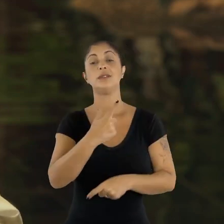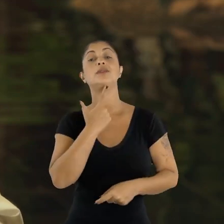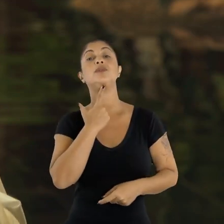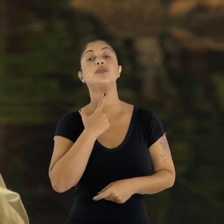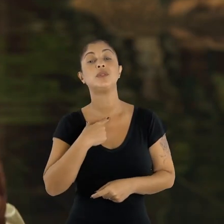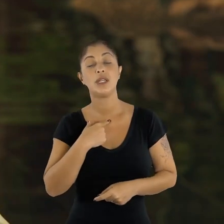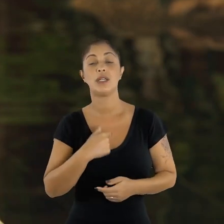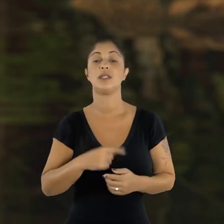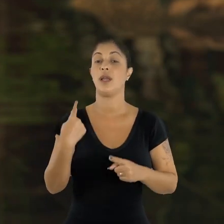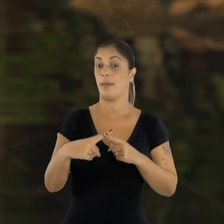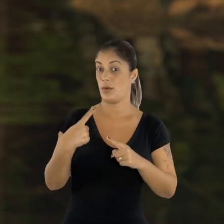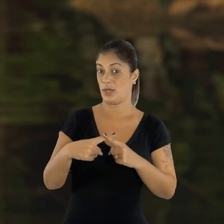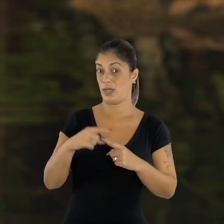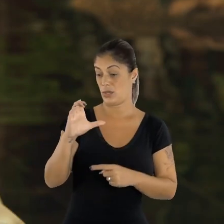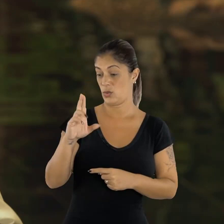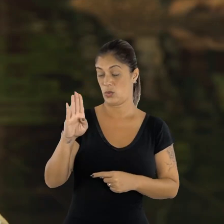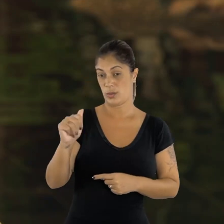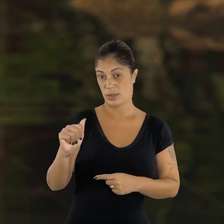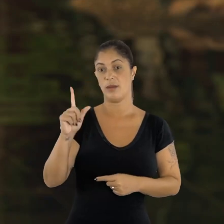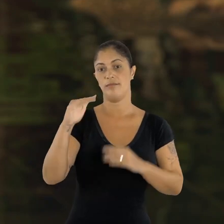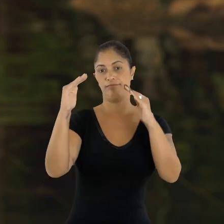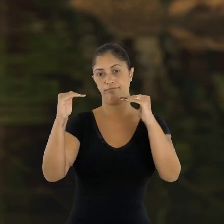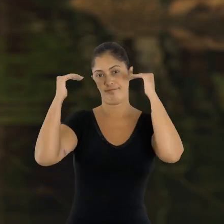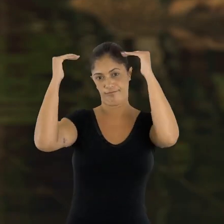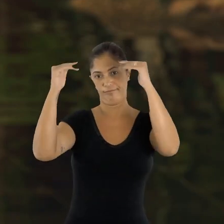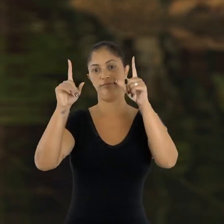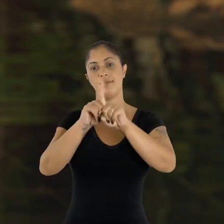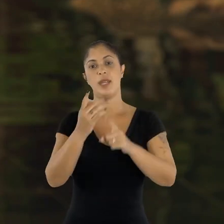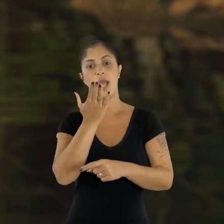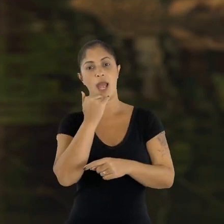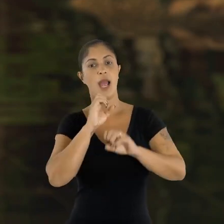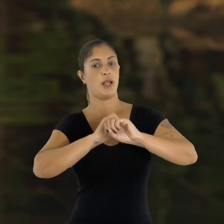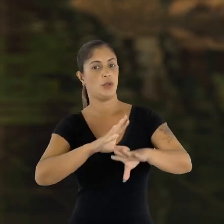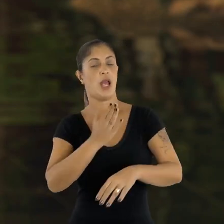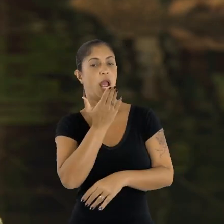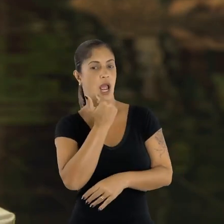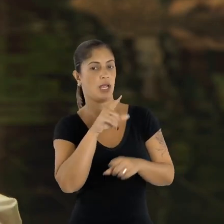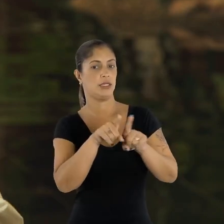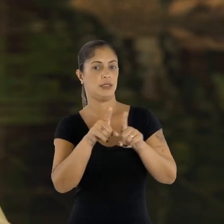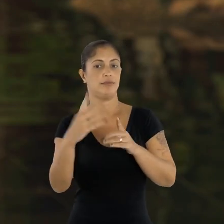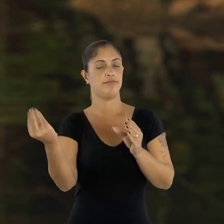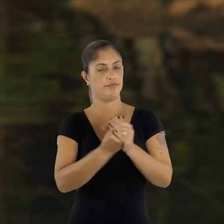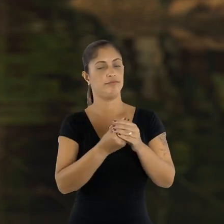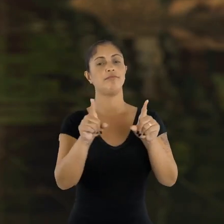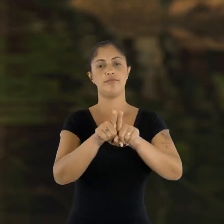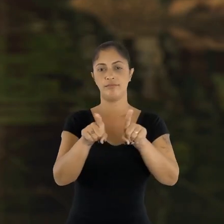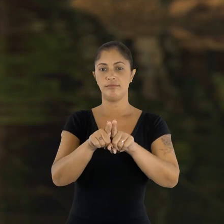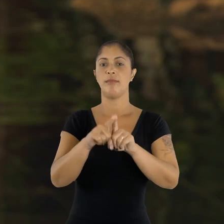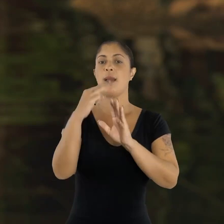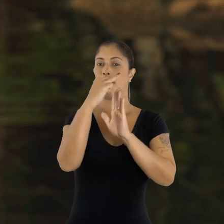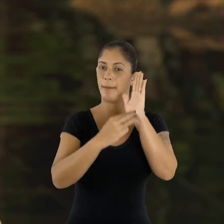portanto, combinou toda essa preocupação, essa vontade para que Cuba avance na soberania alimentar e na